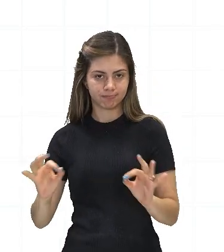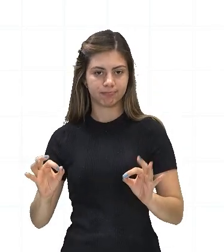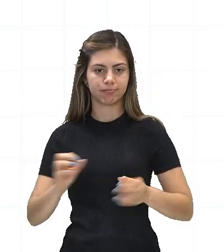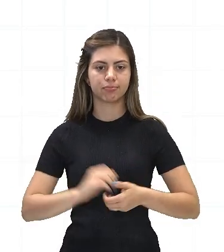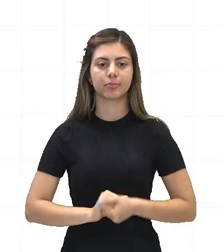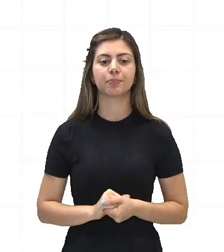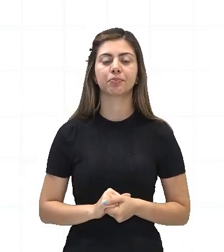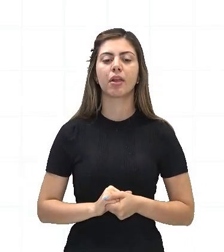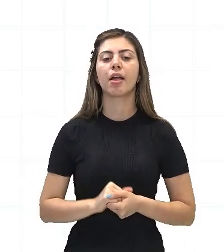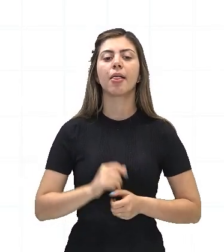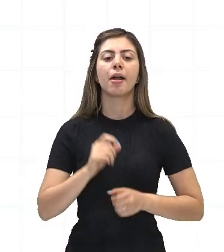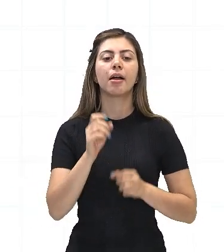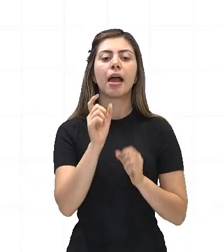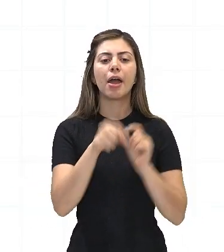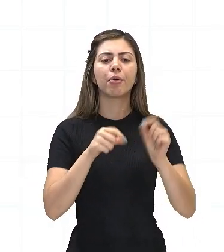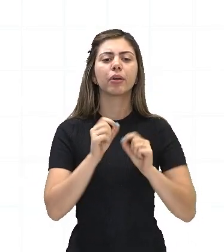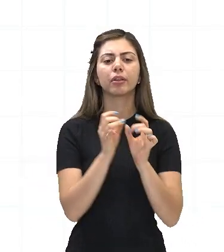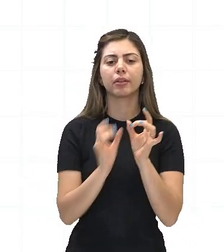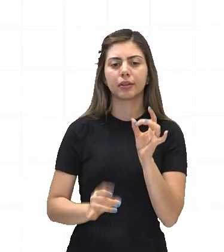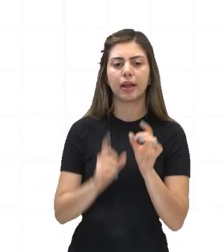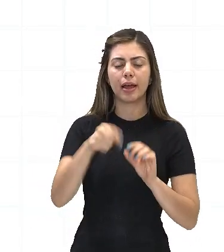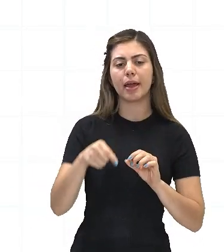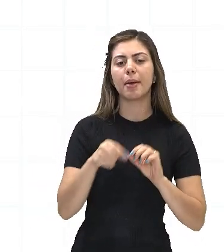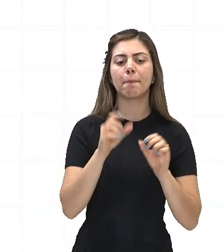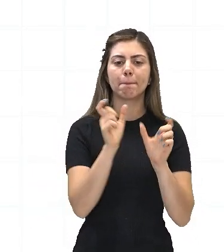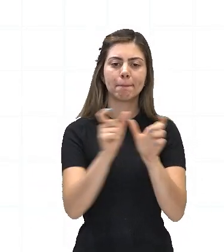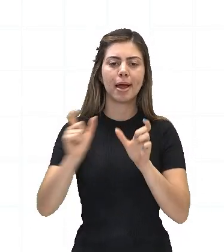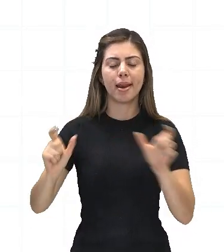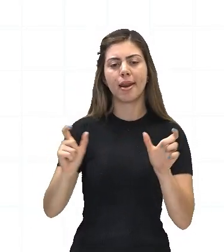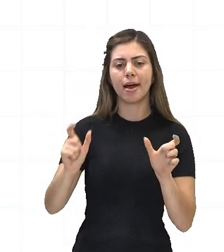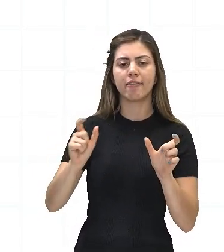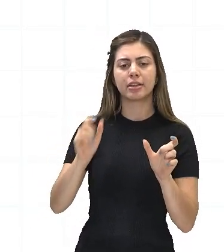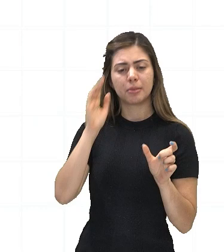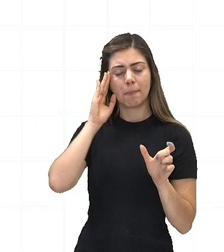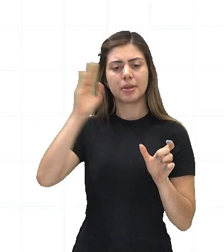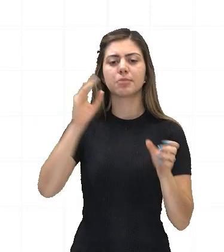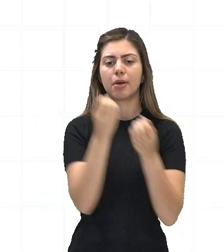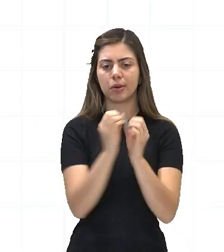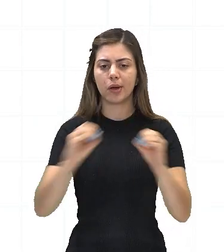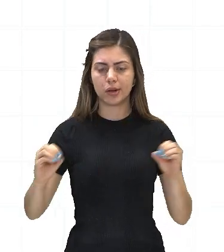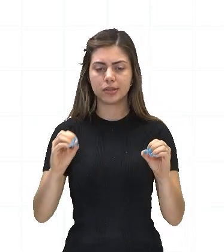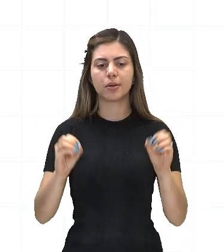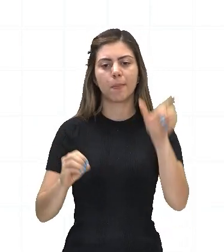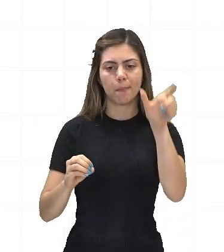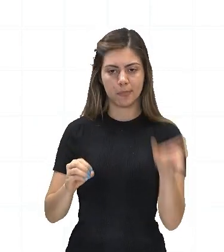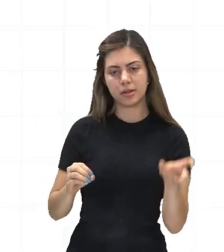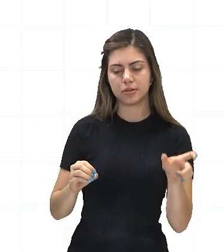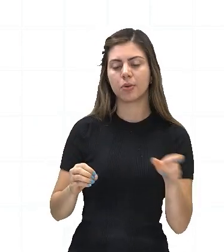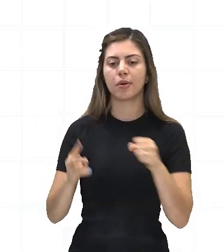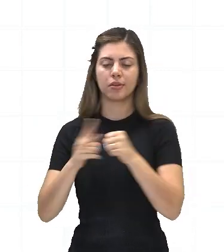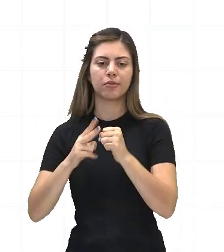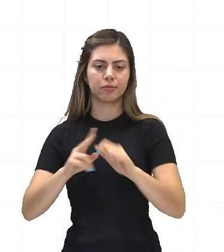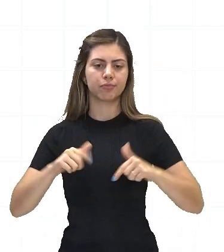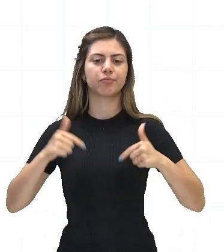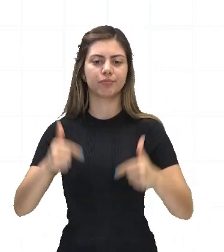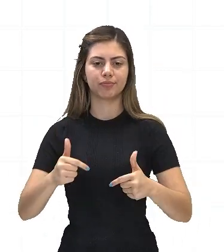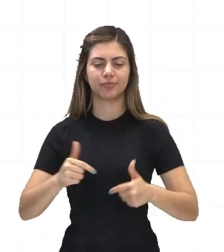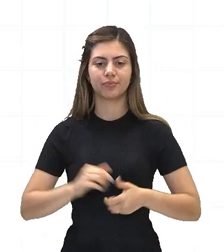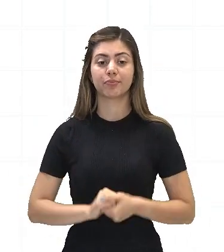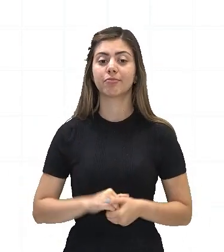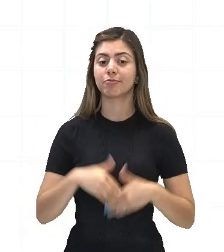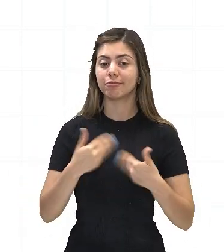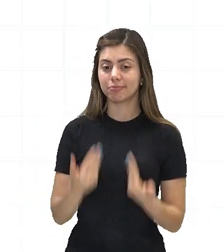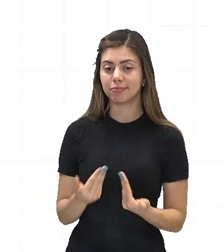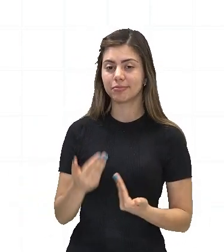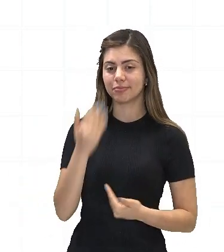morfossintaxe, detalhamento, termos essenciais da oração, sujeito e predicado, com